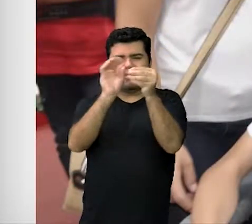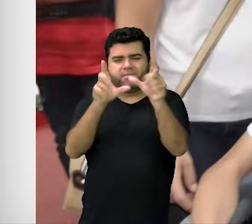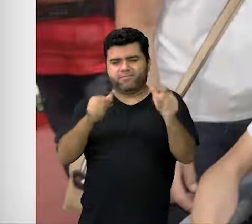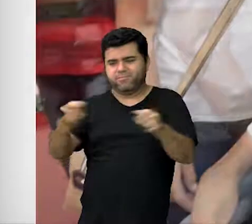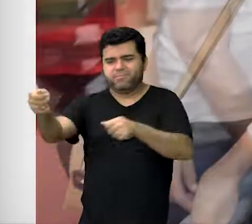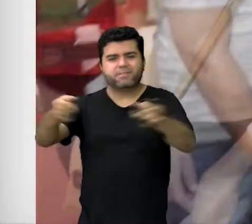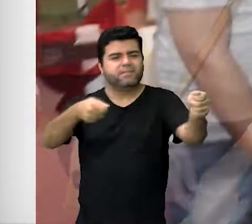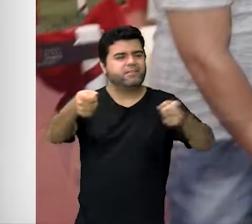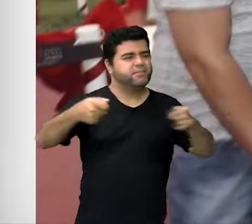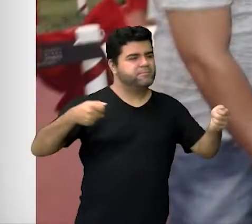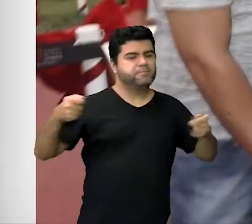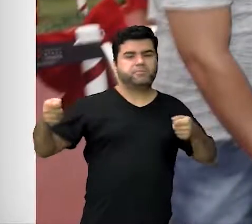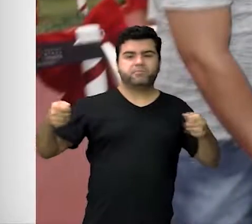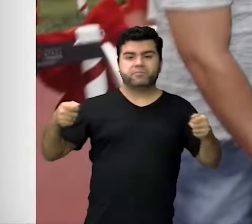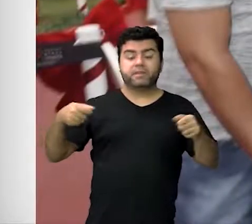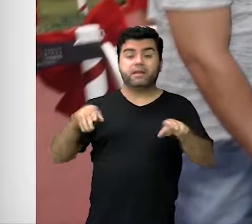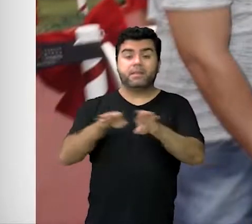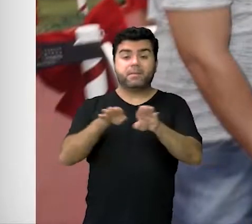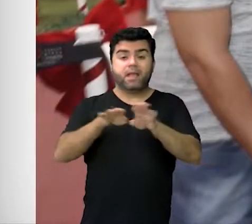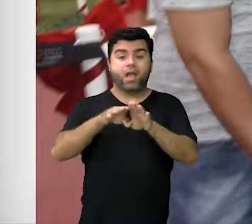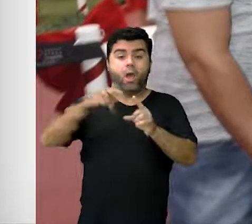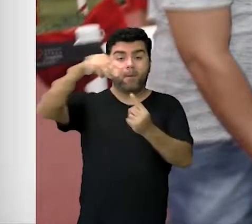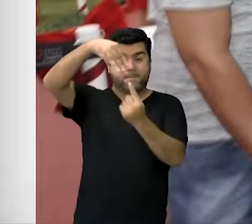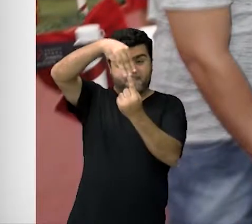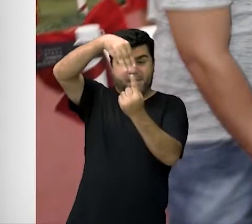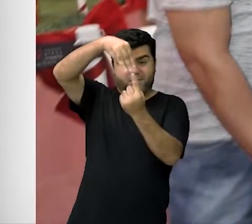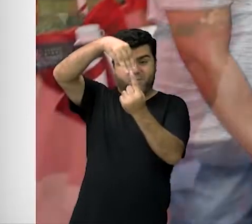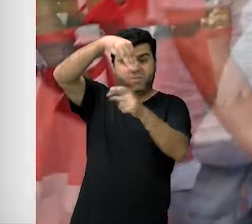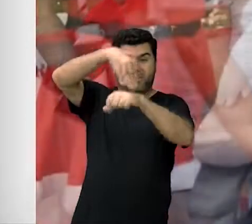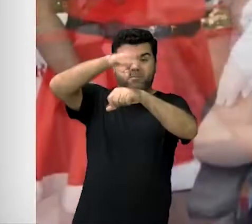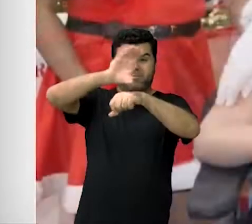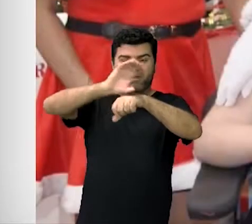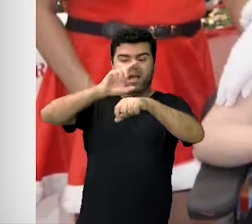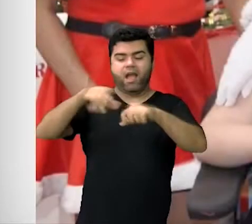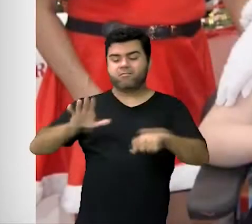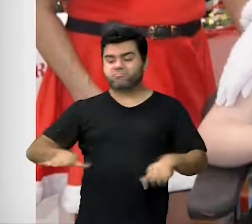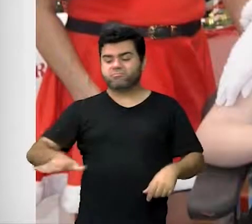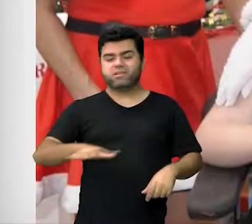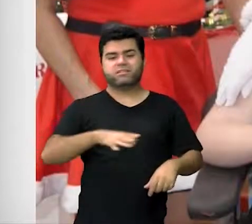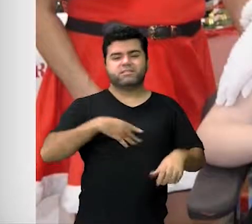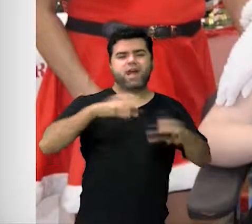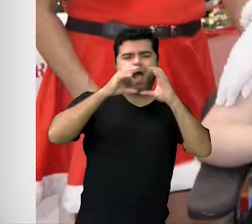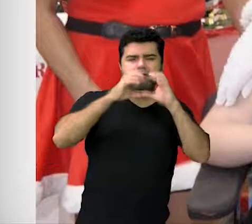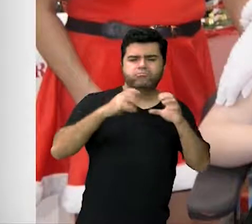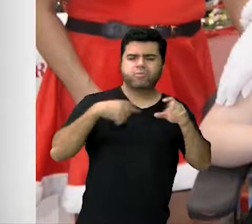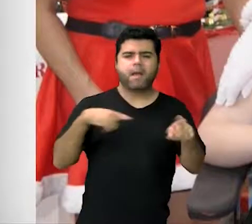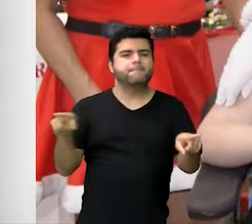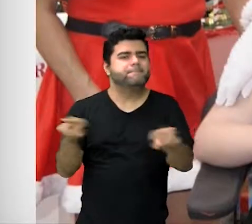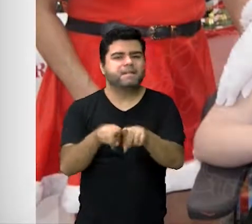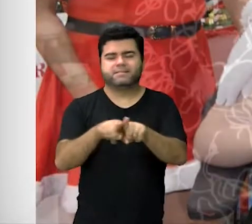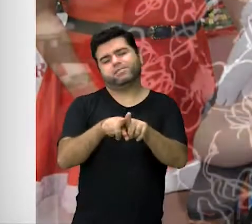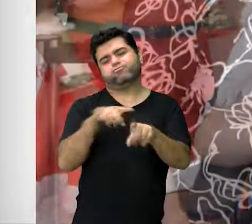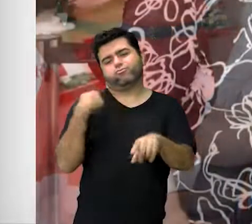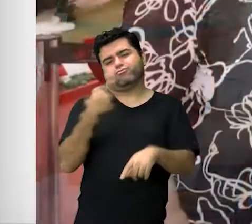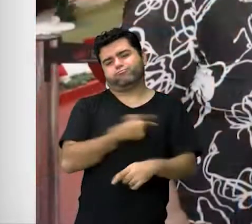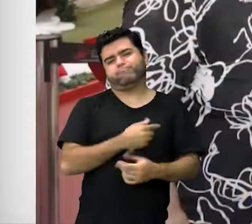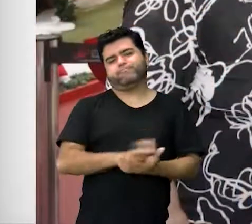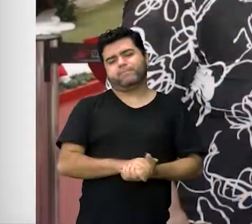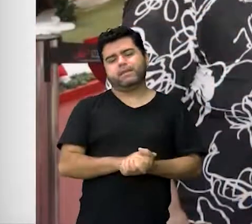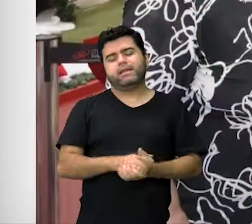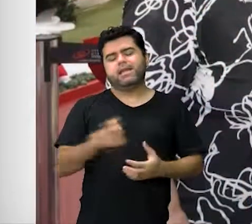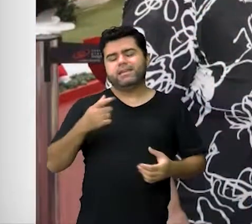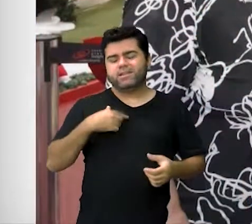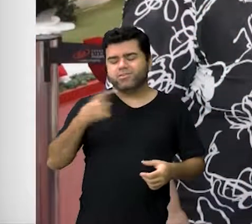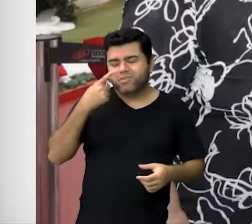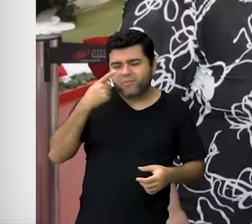também, depois, o outro parceiro é o McDonald's, onde as crianças lancharam também no McDonald's. É uma ação assim que você vê o brilho nos